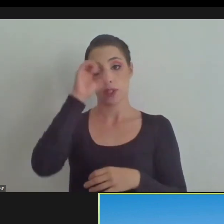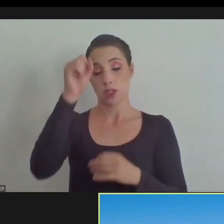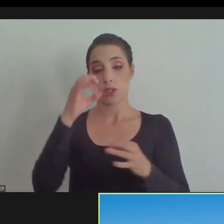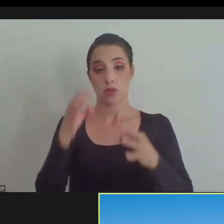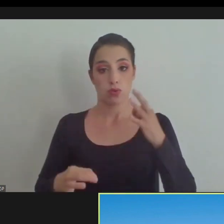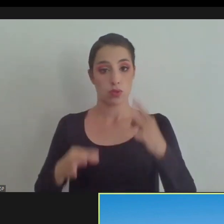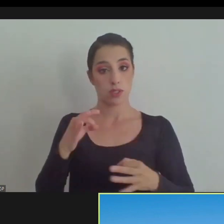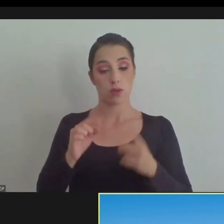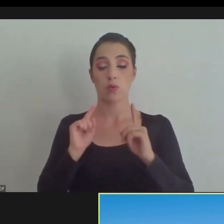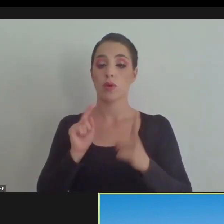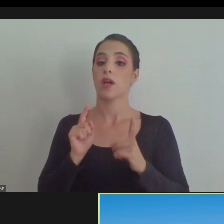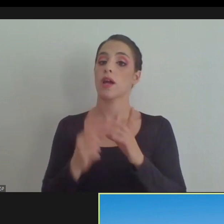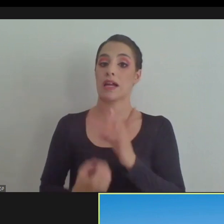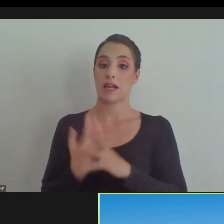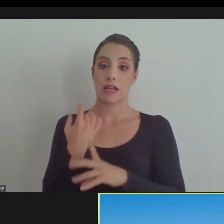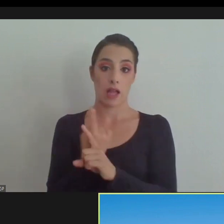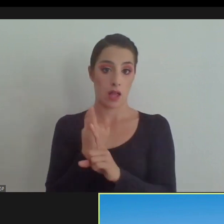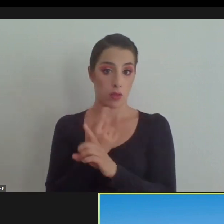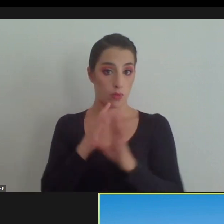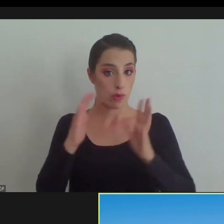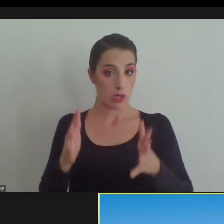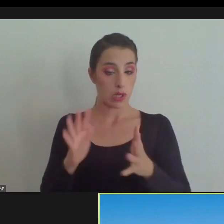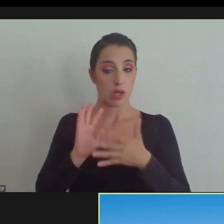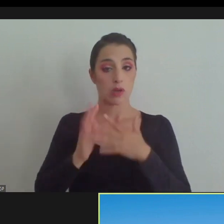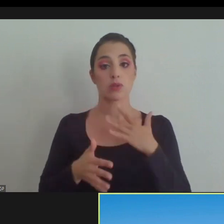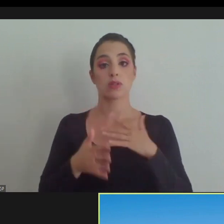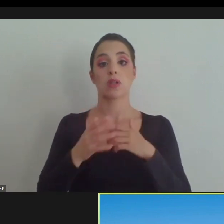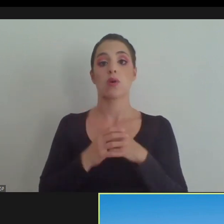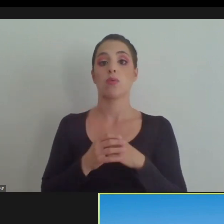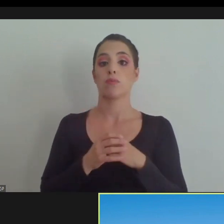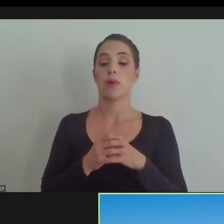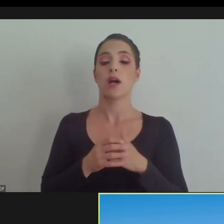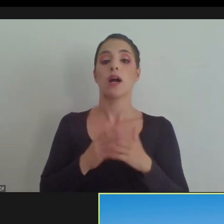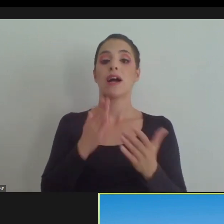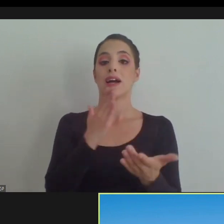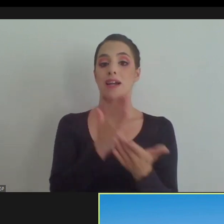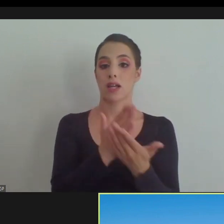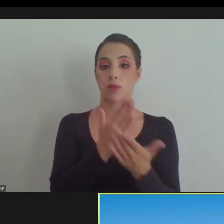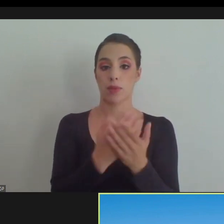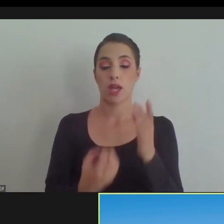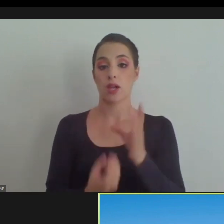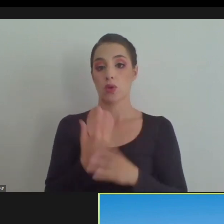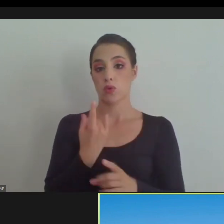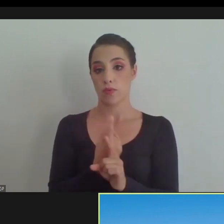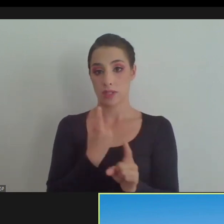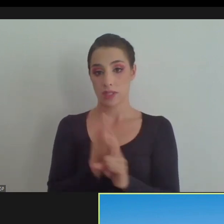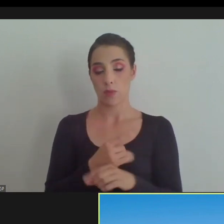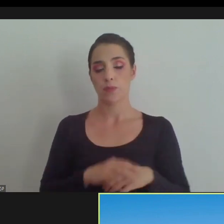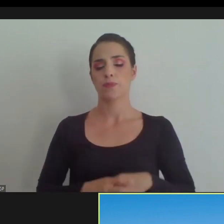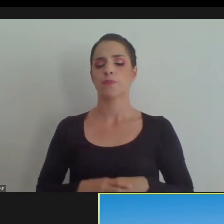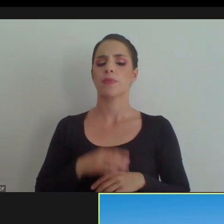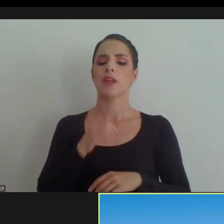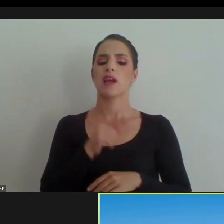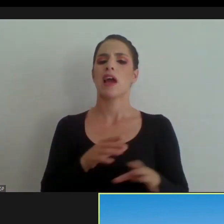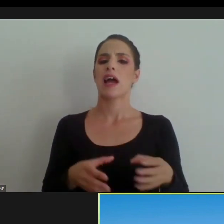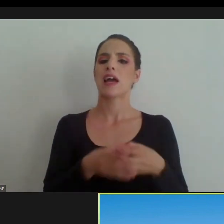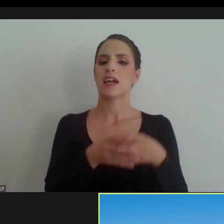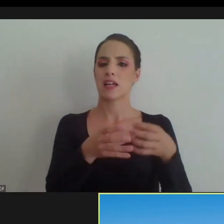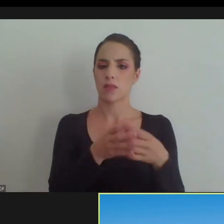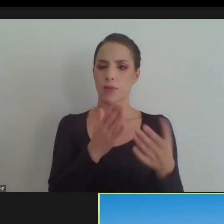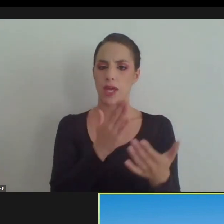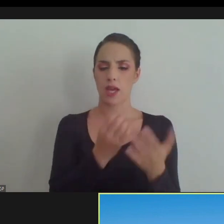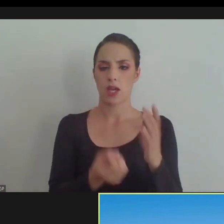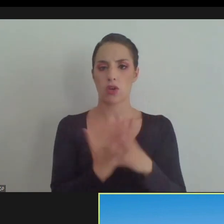que foi criado uma academia de inovação. E a Academia de Inovação toca em temas como a gestão, a